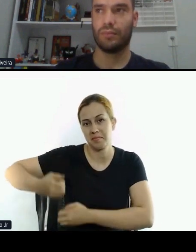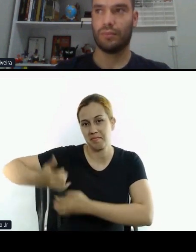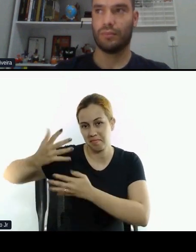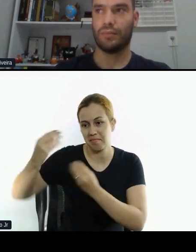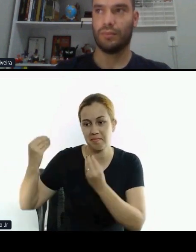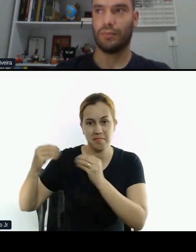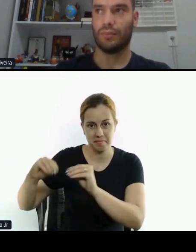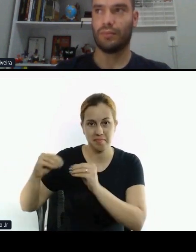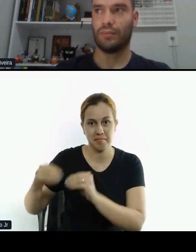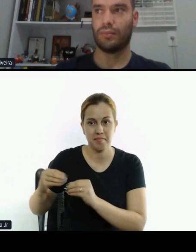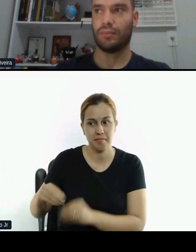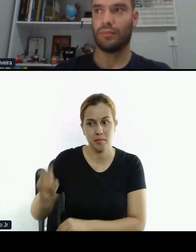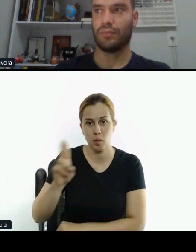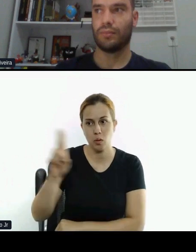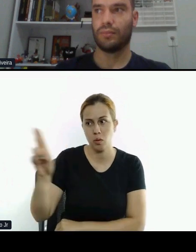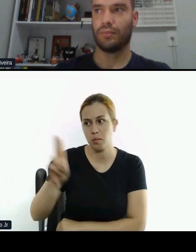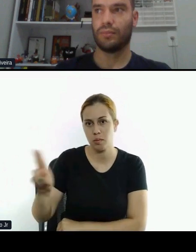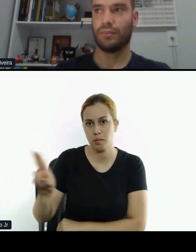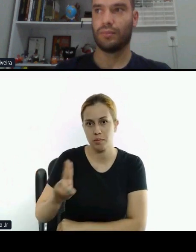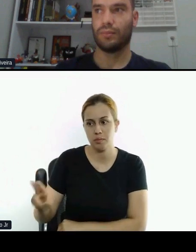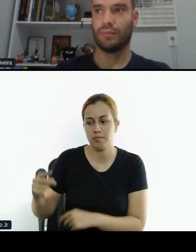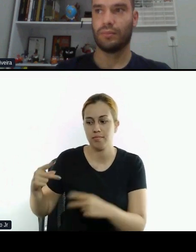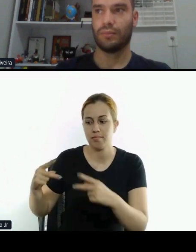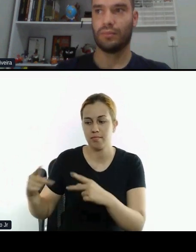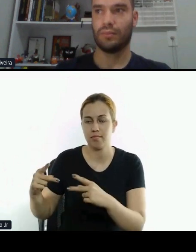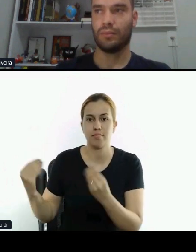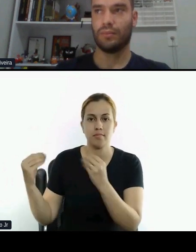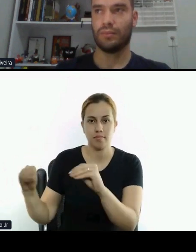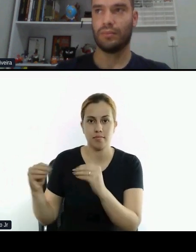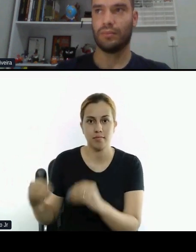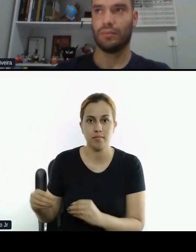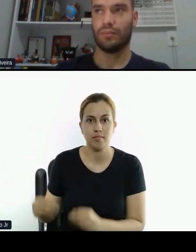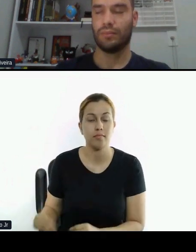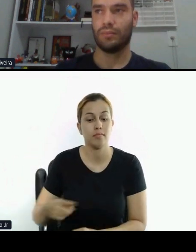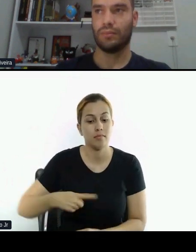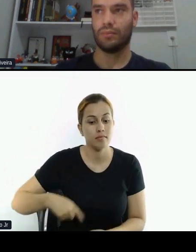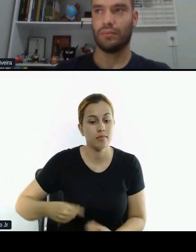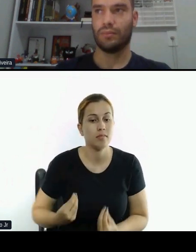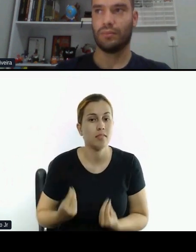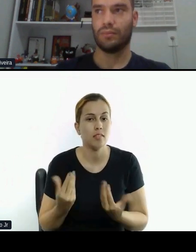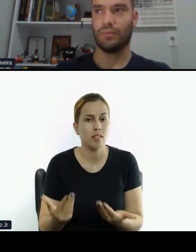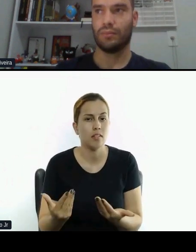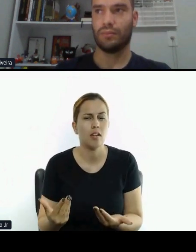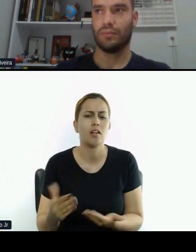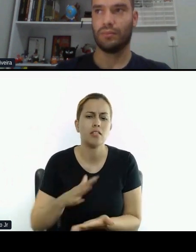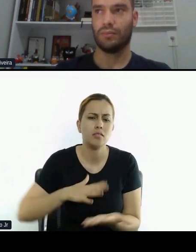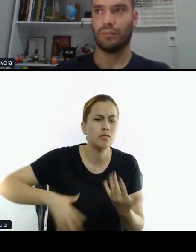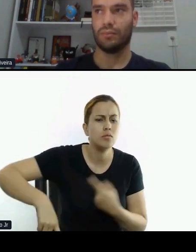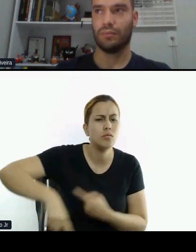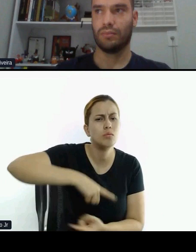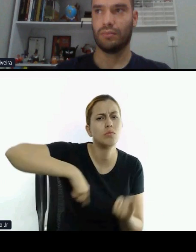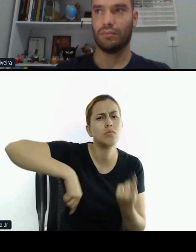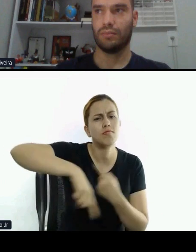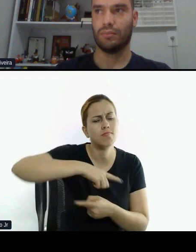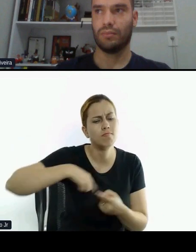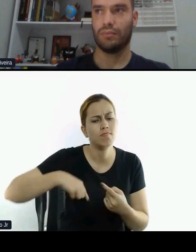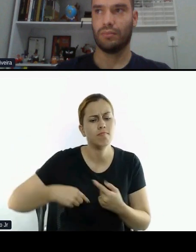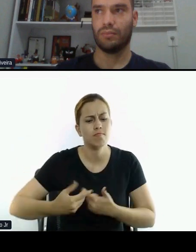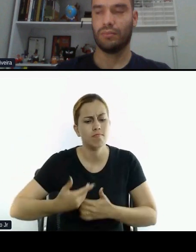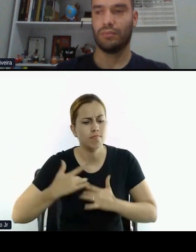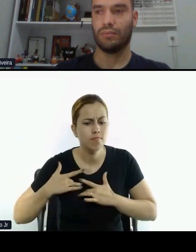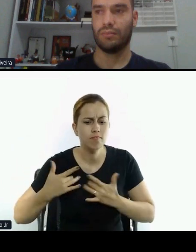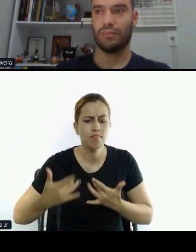solução passou a ser pública, a gente oferece e as pessoas podem contribuir, né? Seria muito bom quem